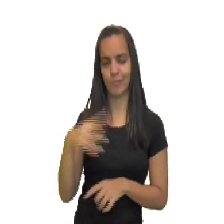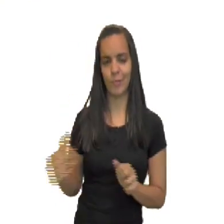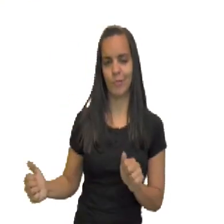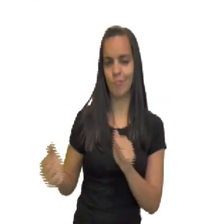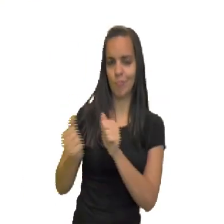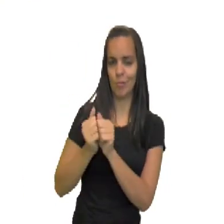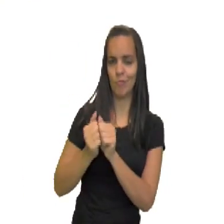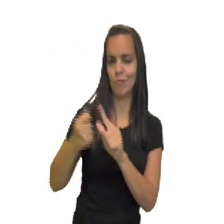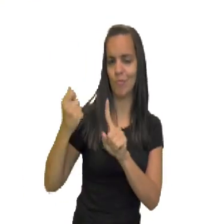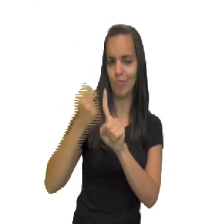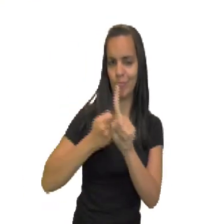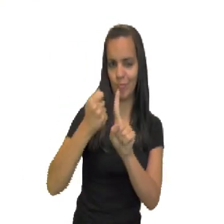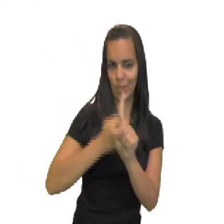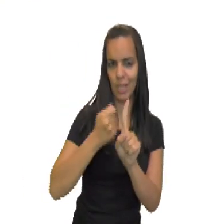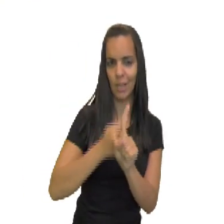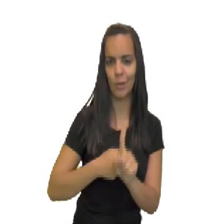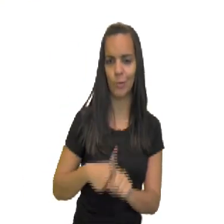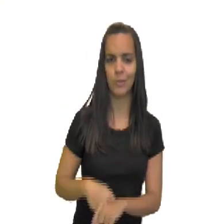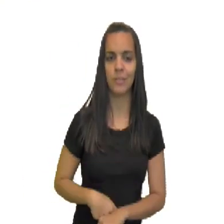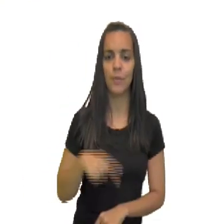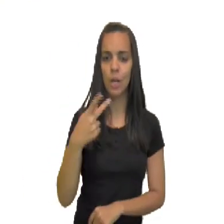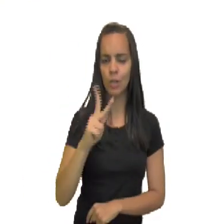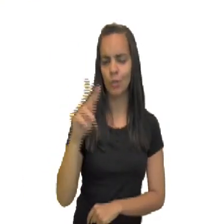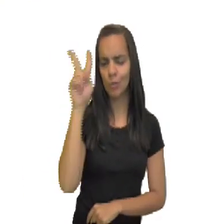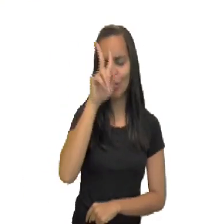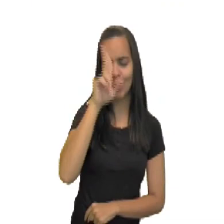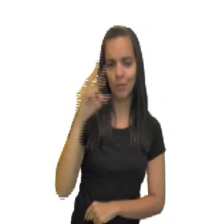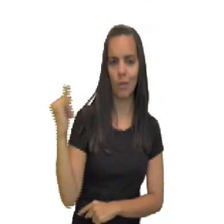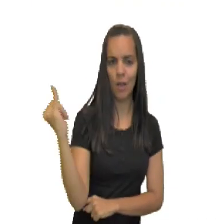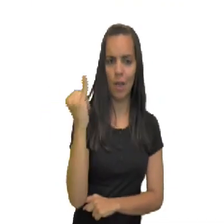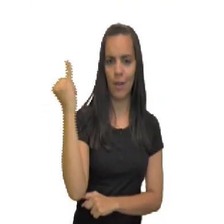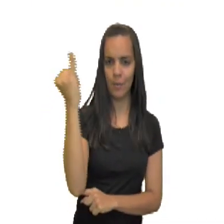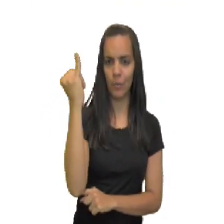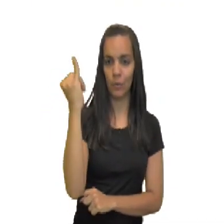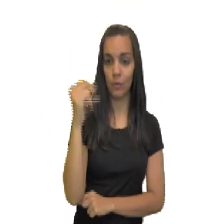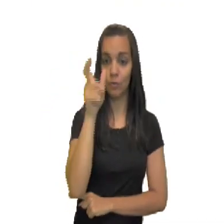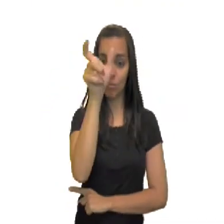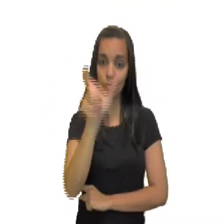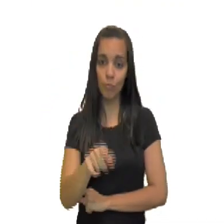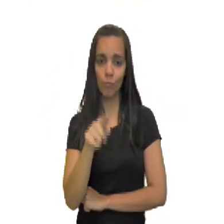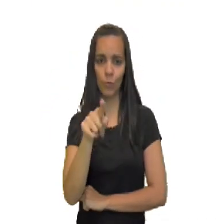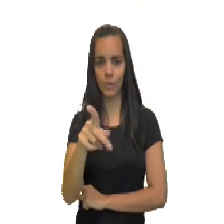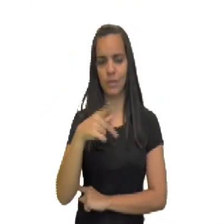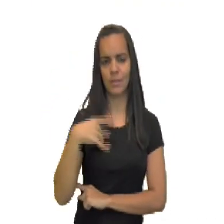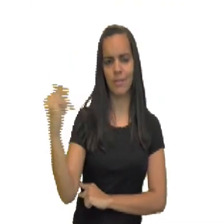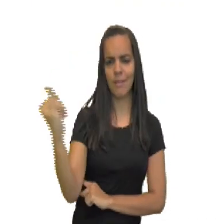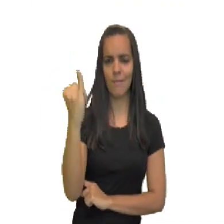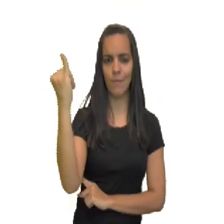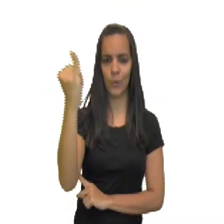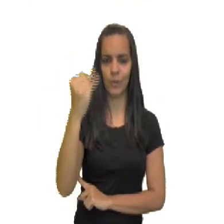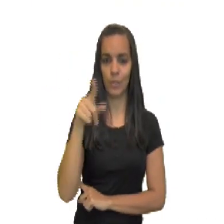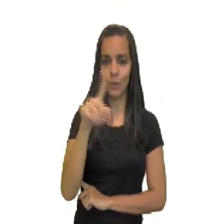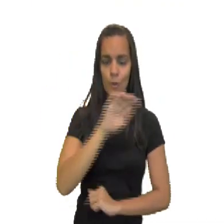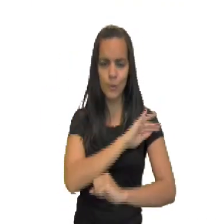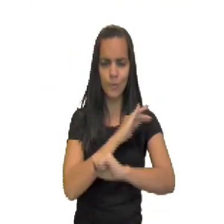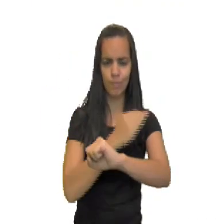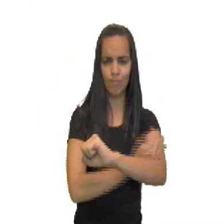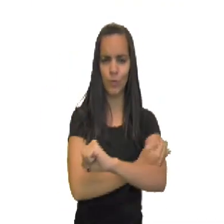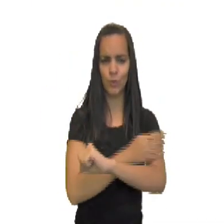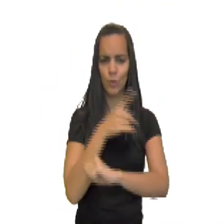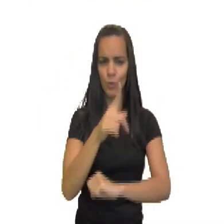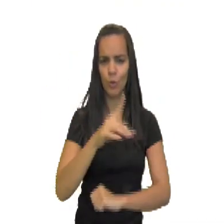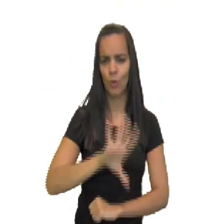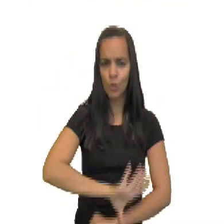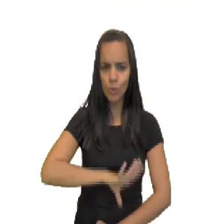sua história é importante. Você é importante. O seu poder vale